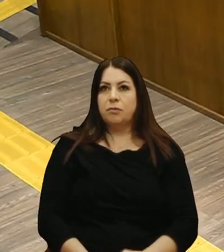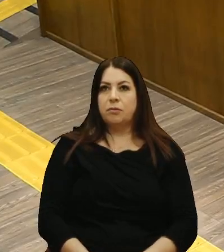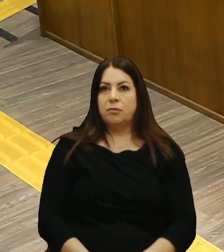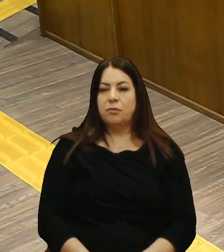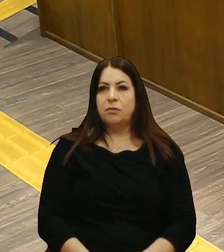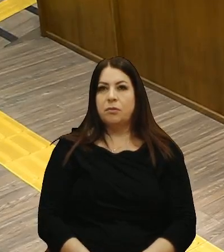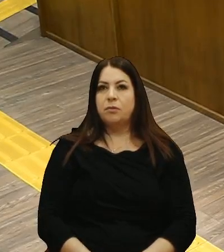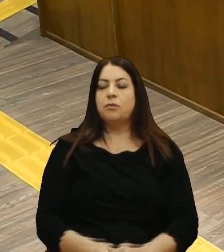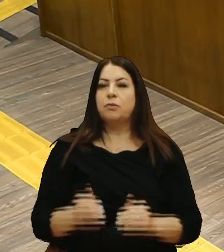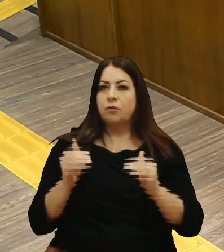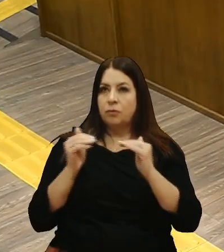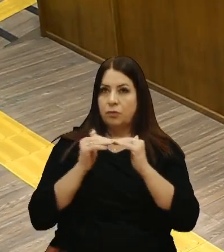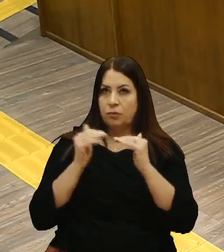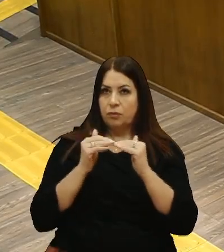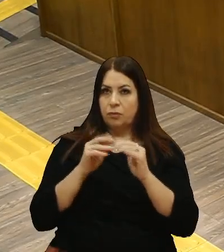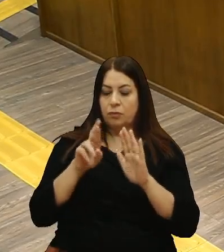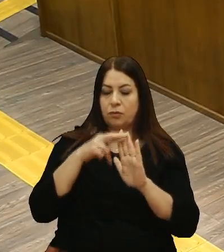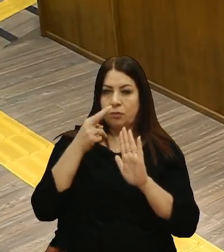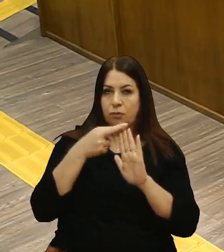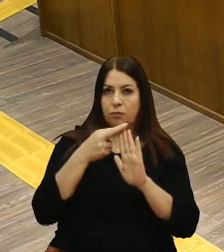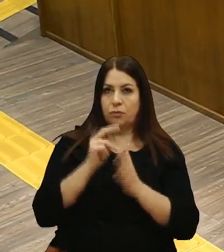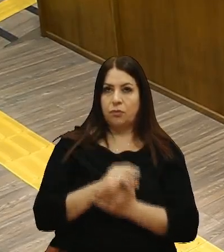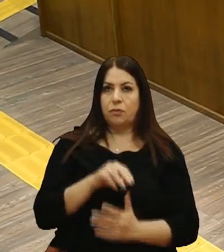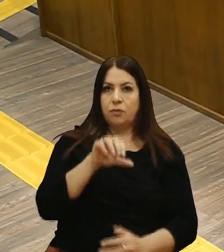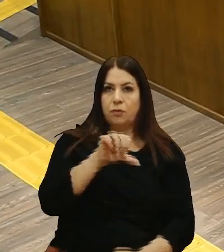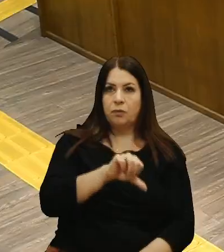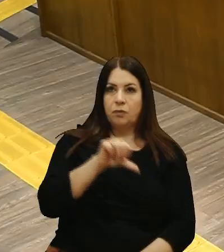De acordo com o requerimento número